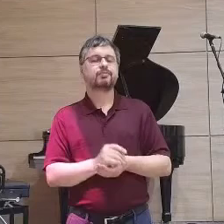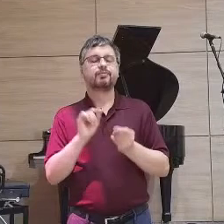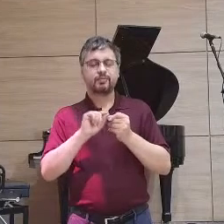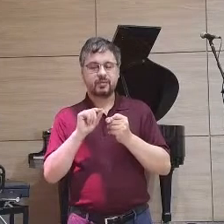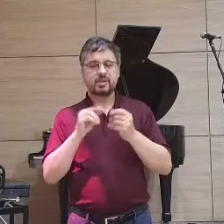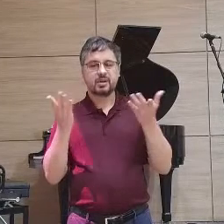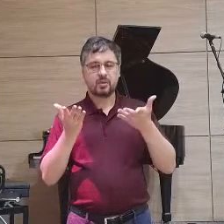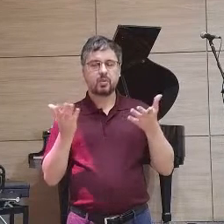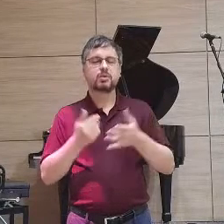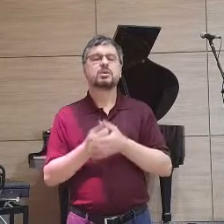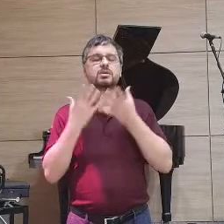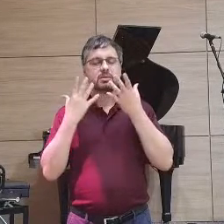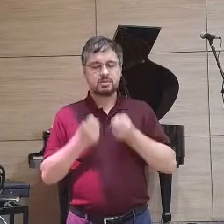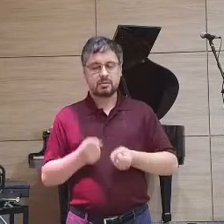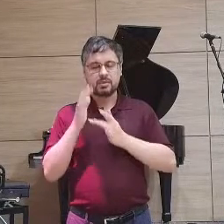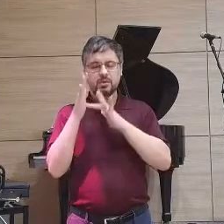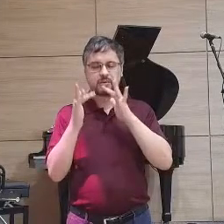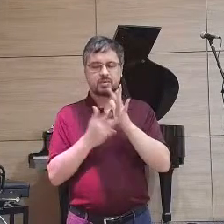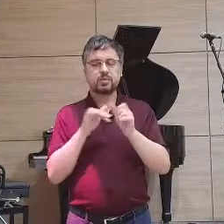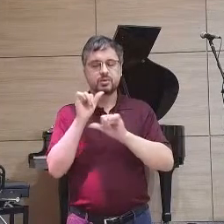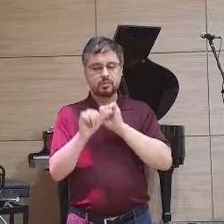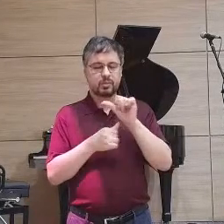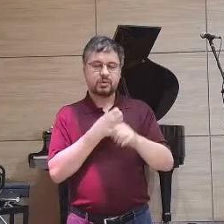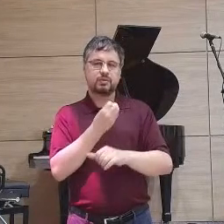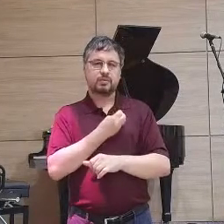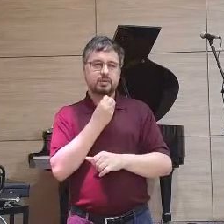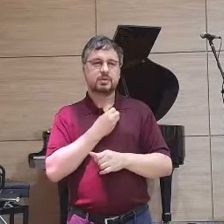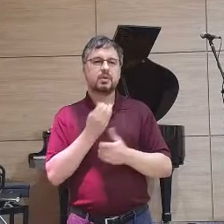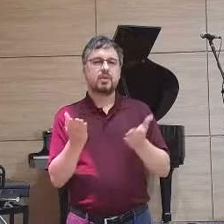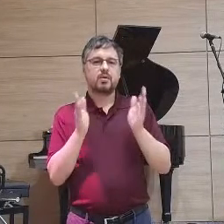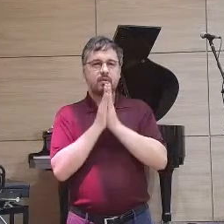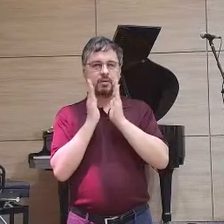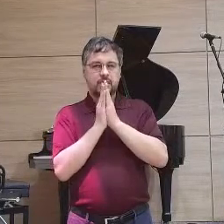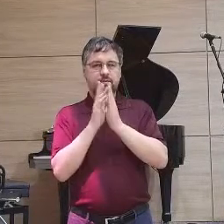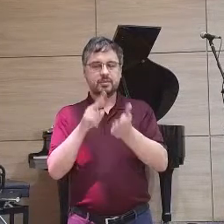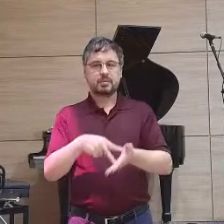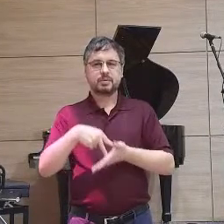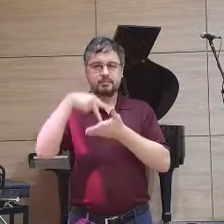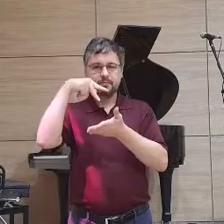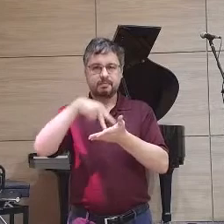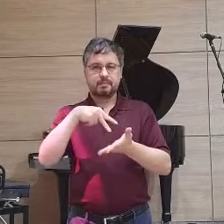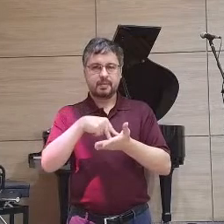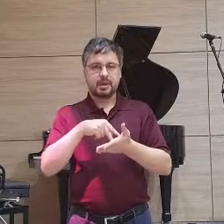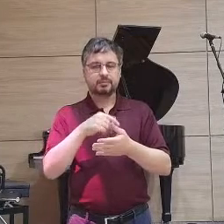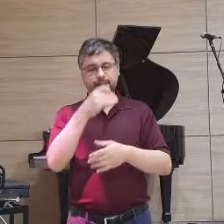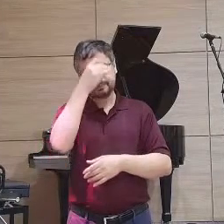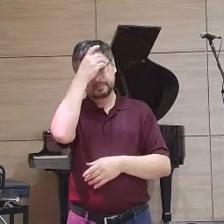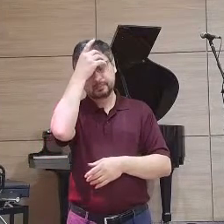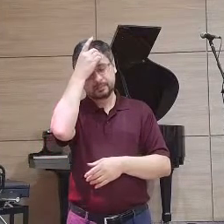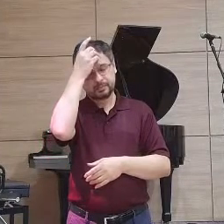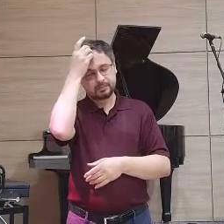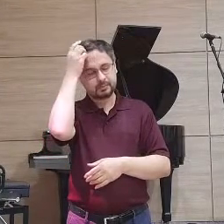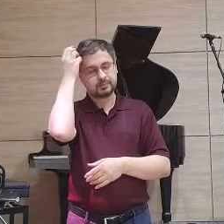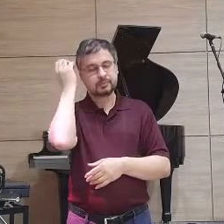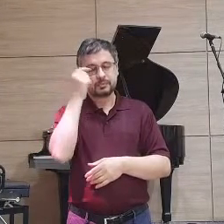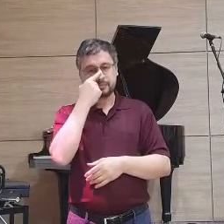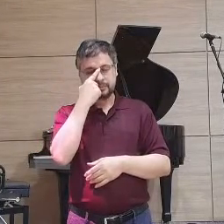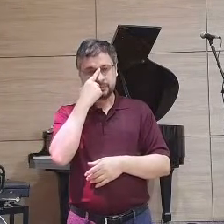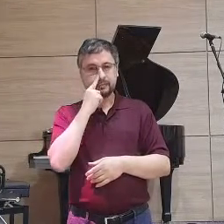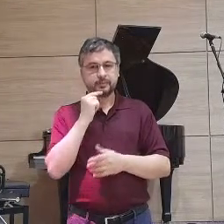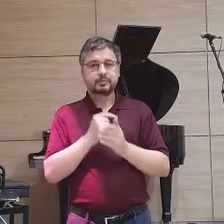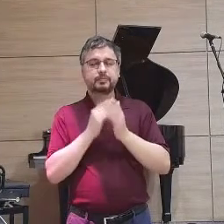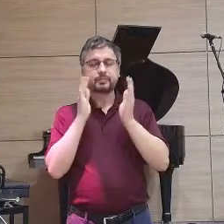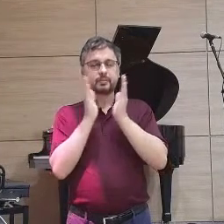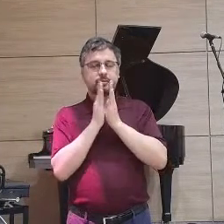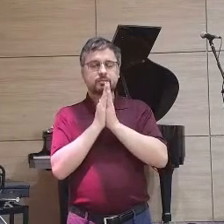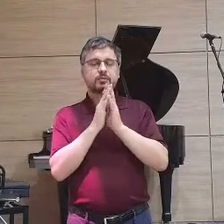nós vamos orar nesse momento eu queria pedir para vocês colocarem pé se você pudesse e eu quero orar com você em